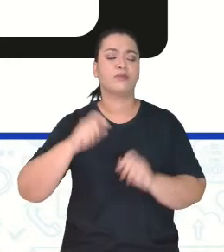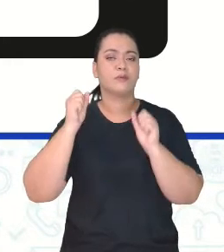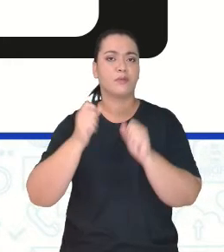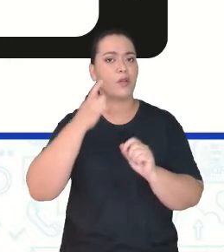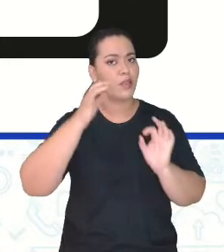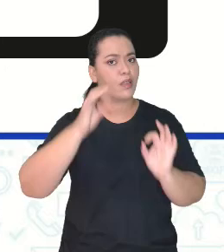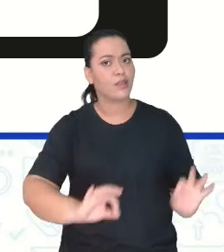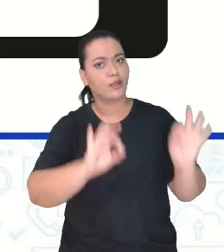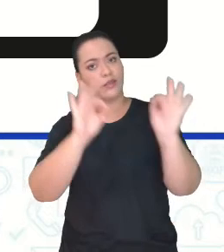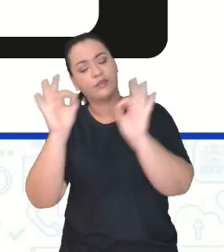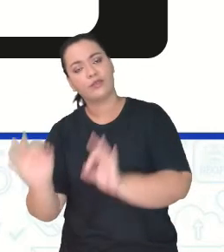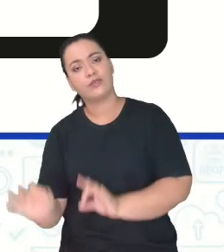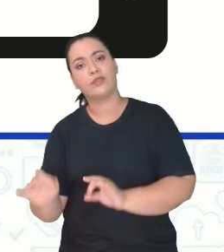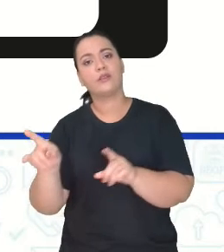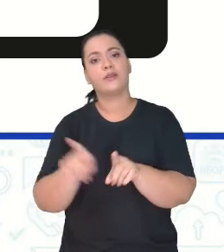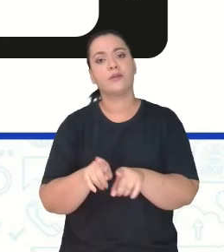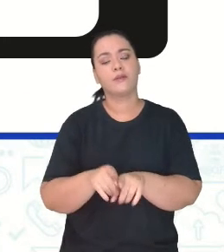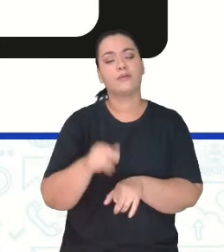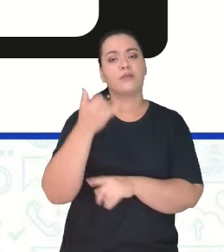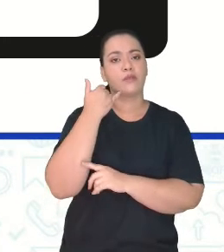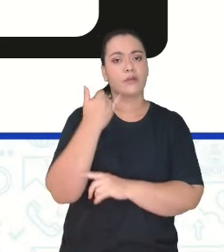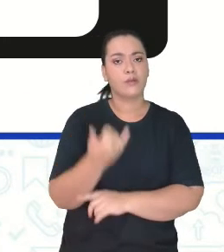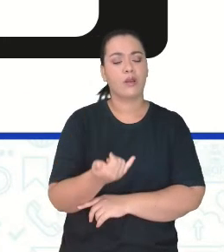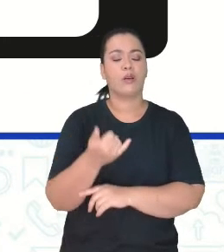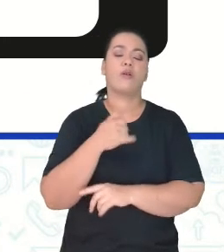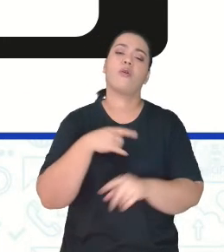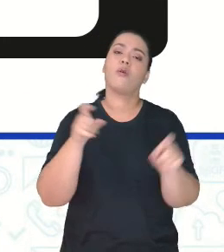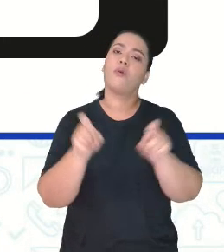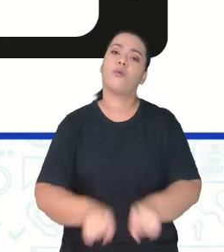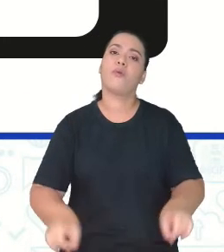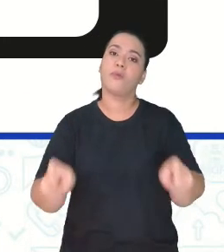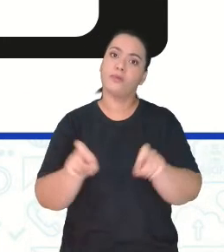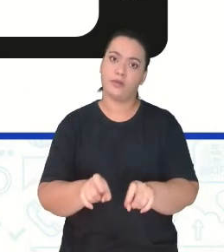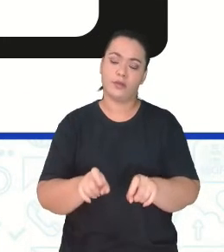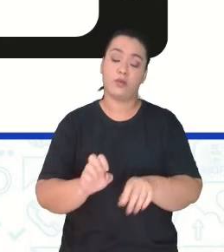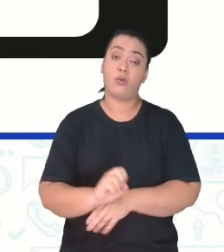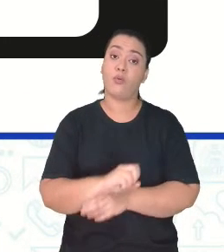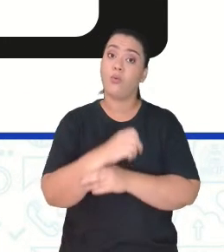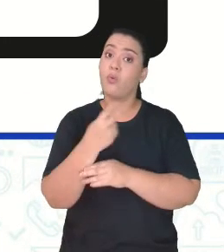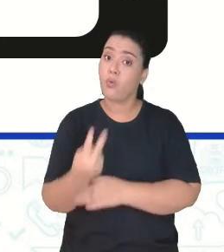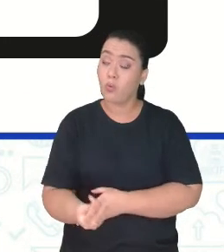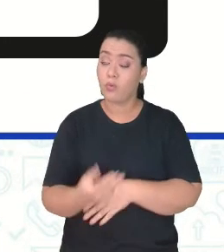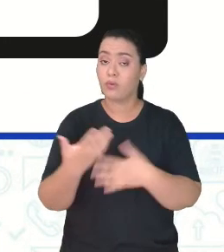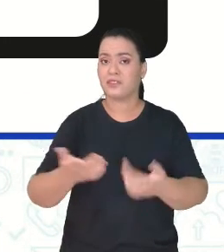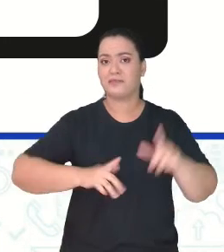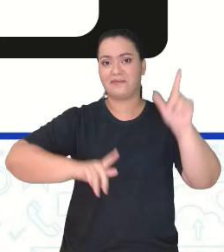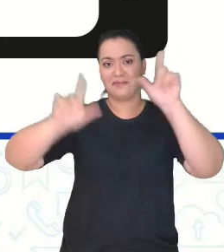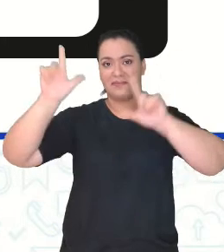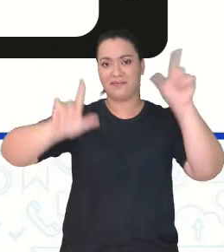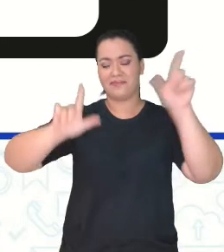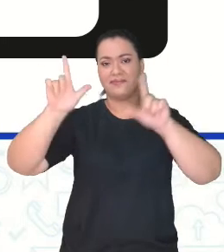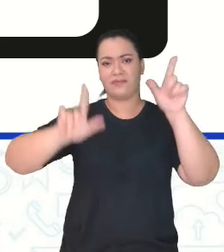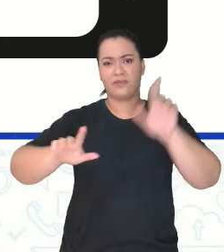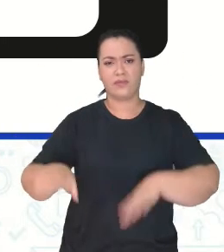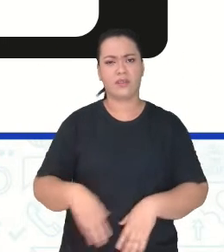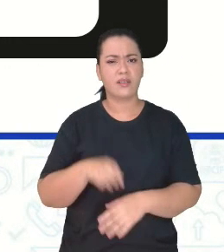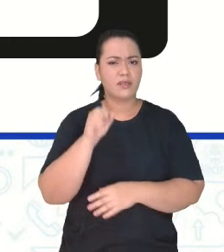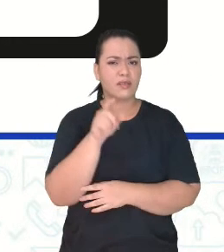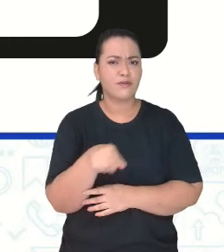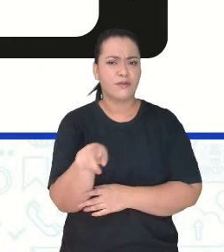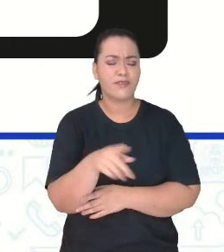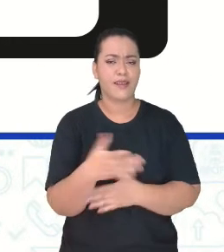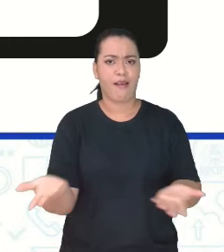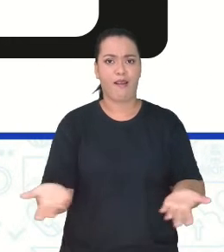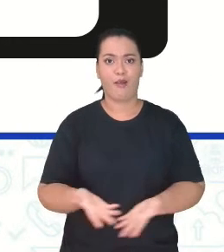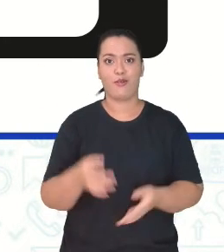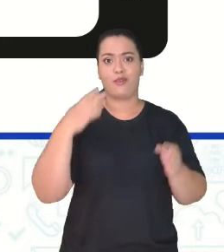acompanhar a nossa aula através do celular, do computador, certo? Ou também da televisão. Então, se você está assistindo